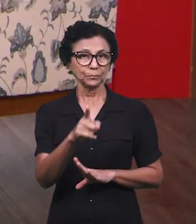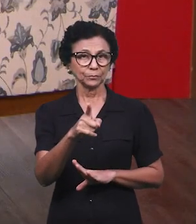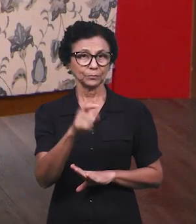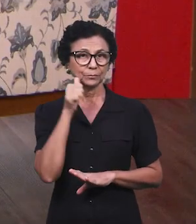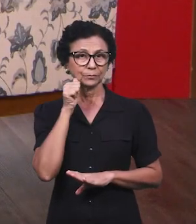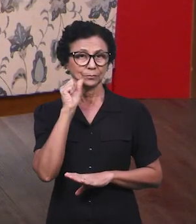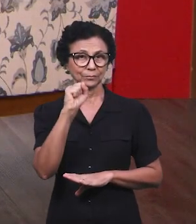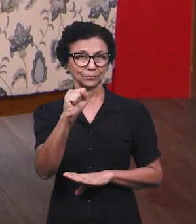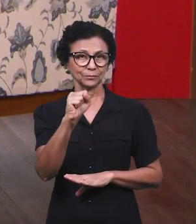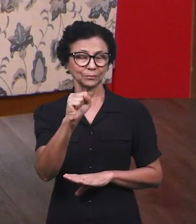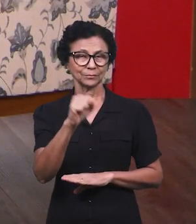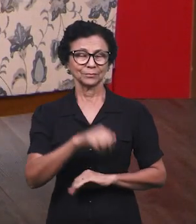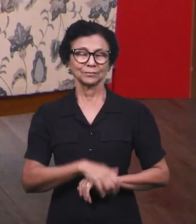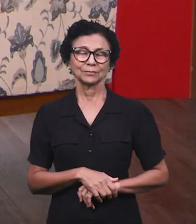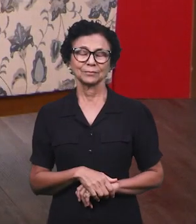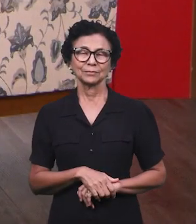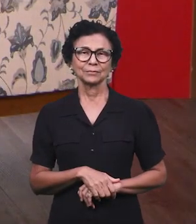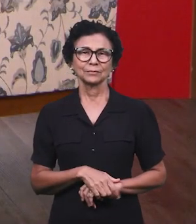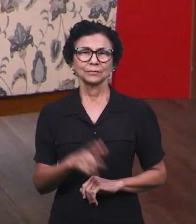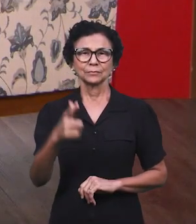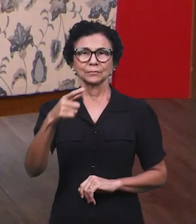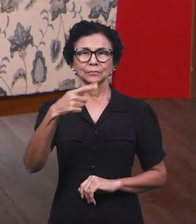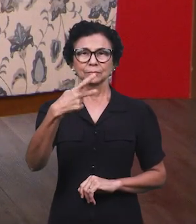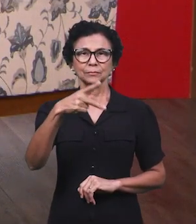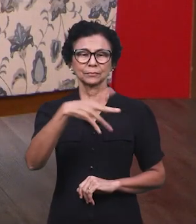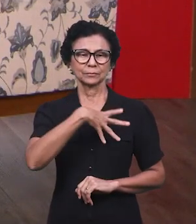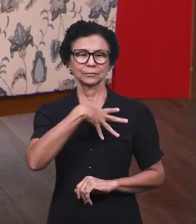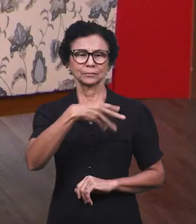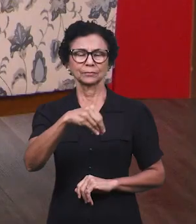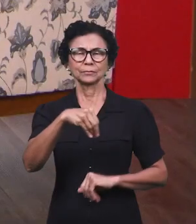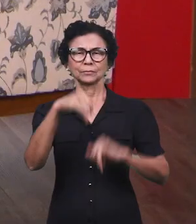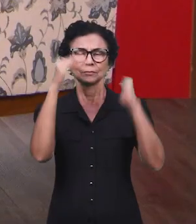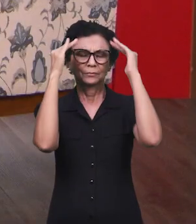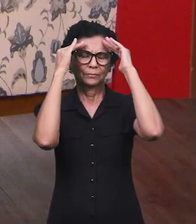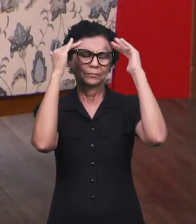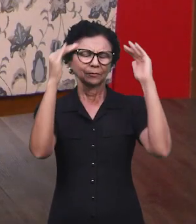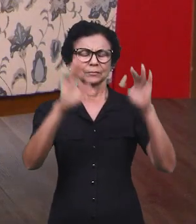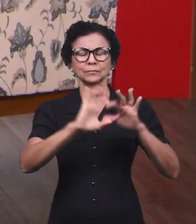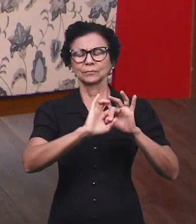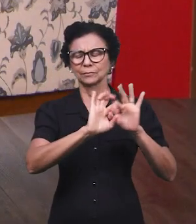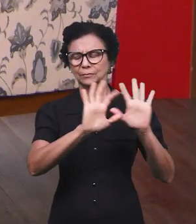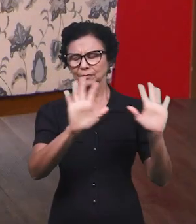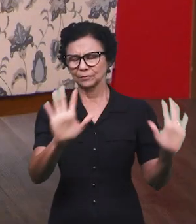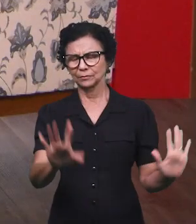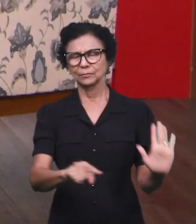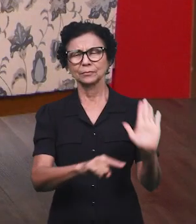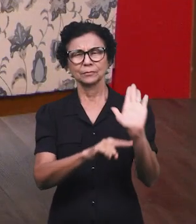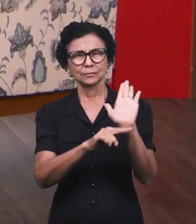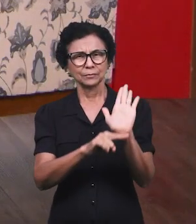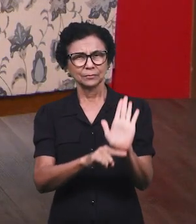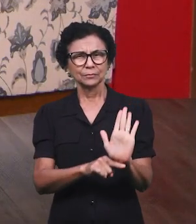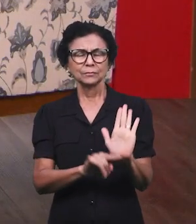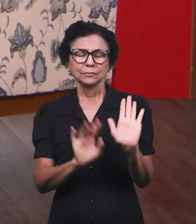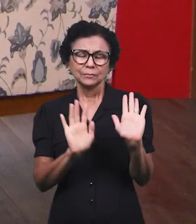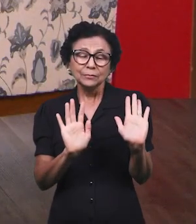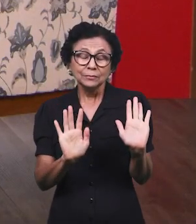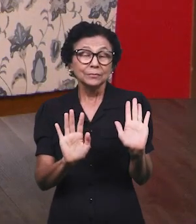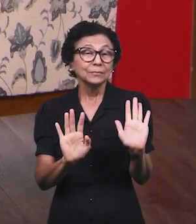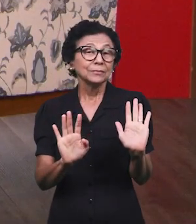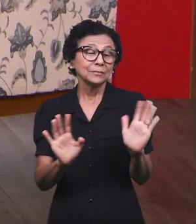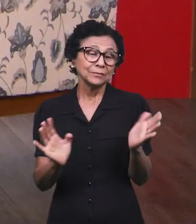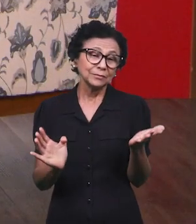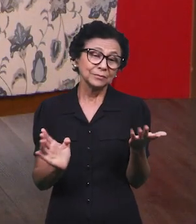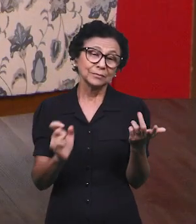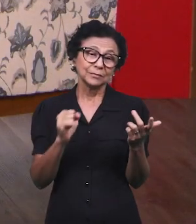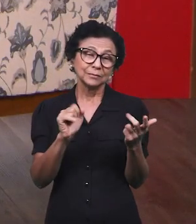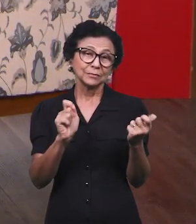sogra, respeite a vida dos seus filhos, deixe eles viverem a vida deles, ajude no que você puder, mas compreenda